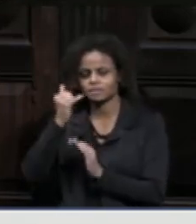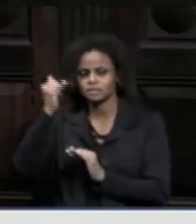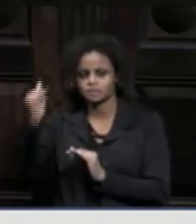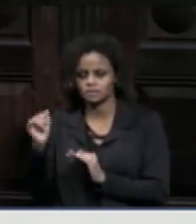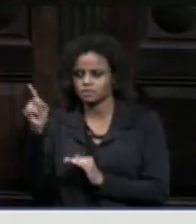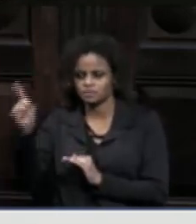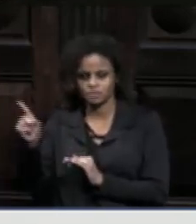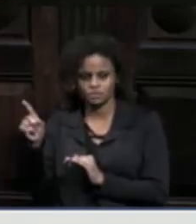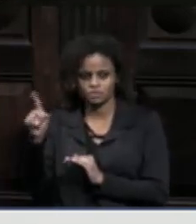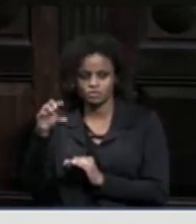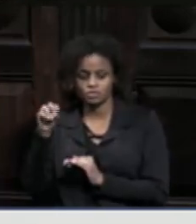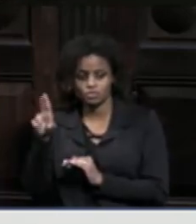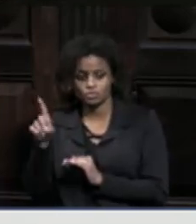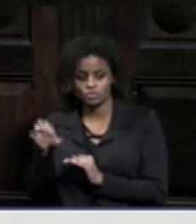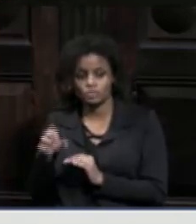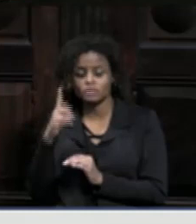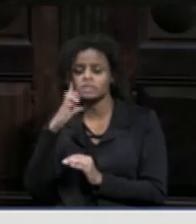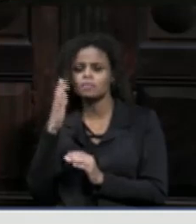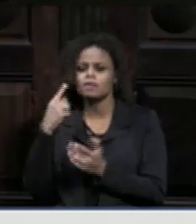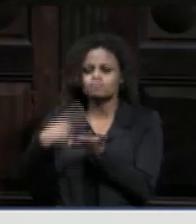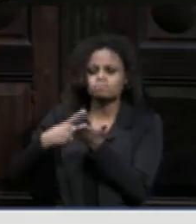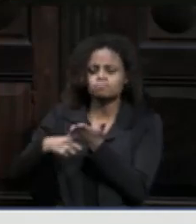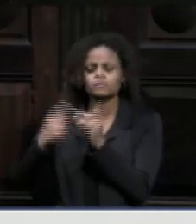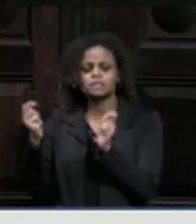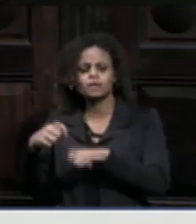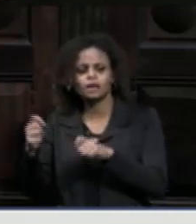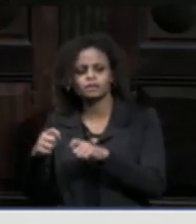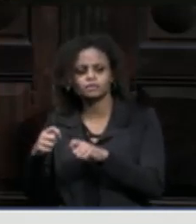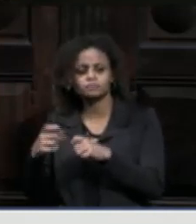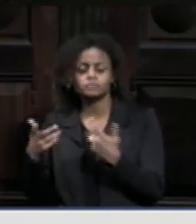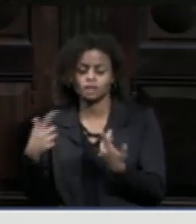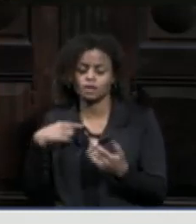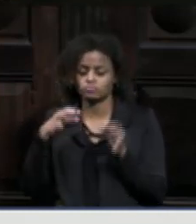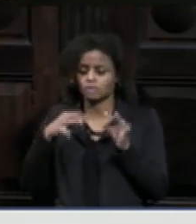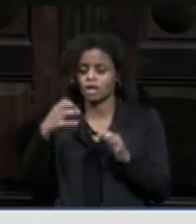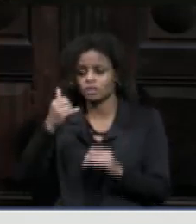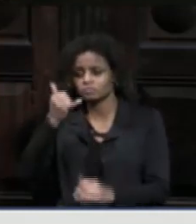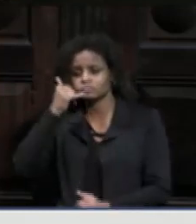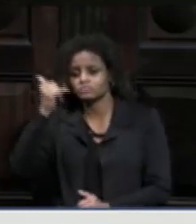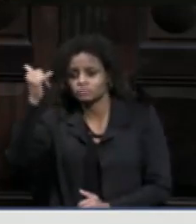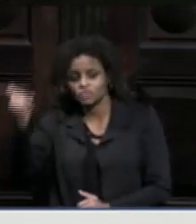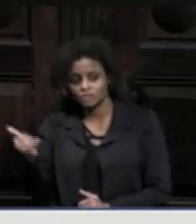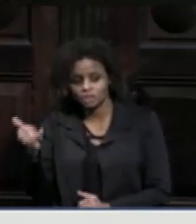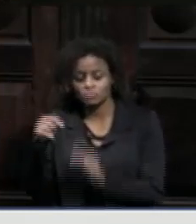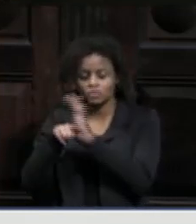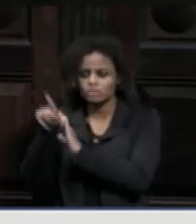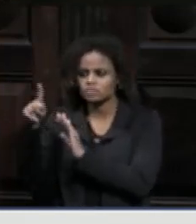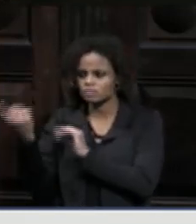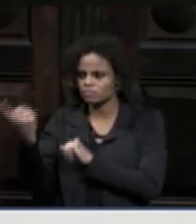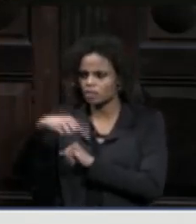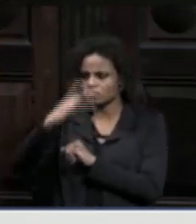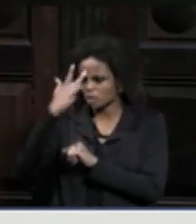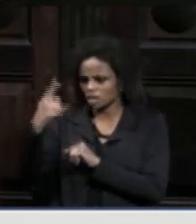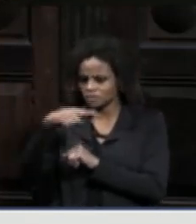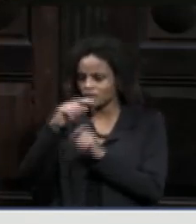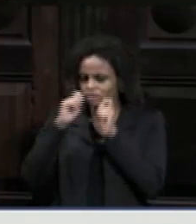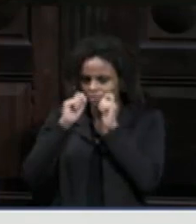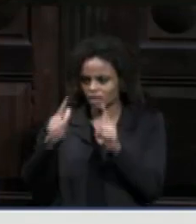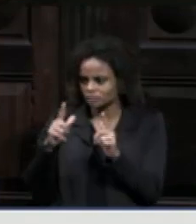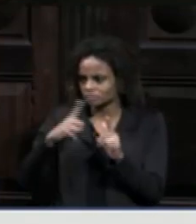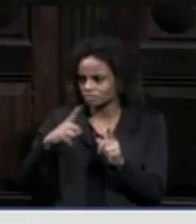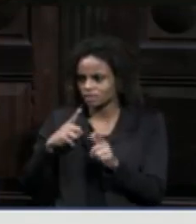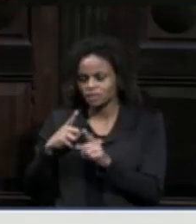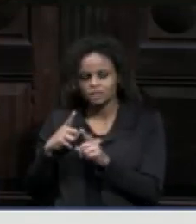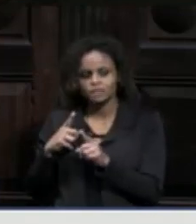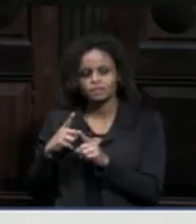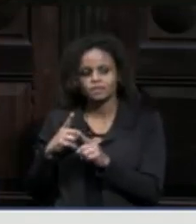se a gente conseguia chegar a um entendimento. Eu liguei para o deputado Conte Bittencourt, perguntei se ele viria e coloquei a